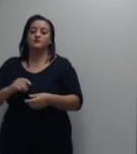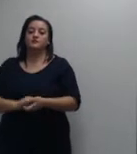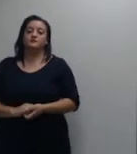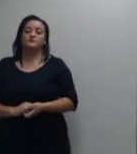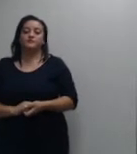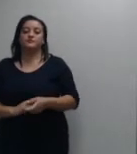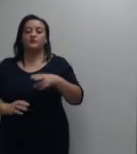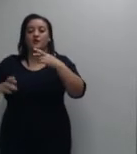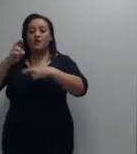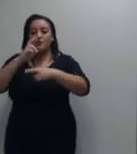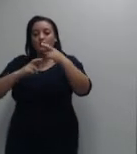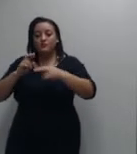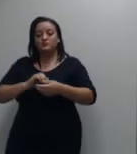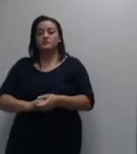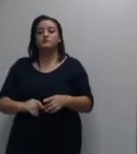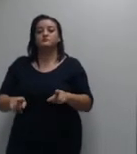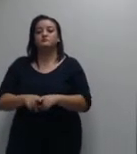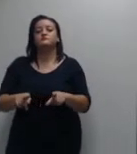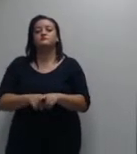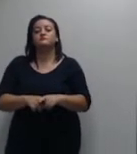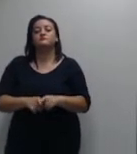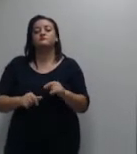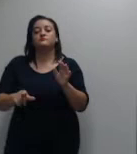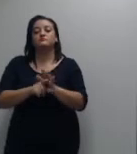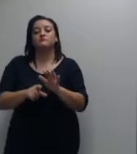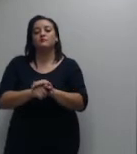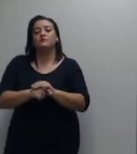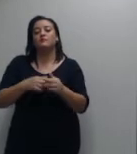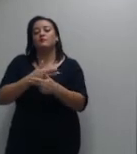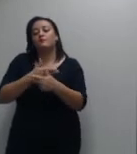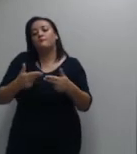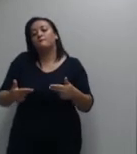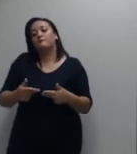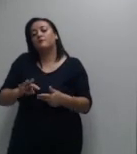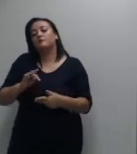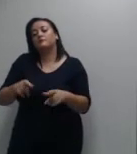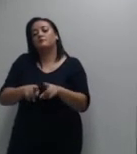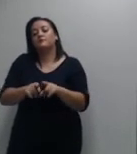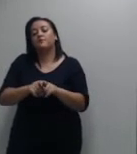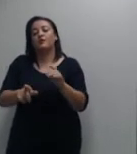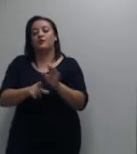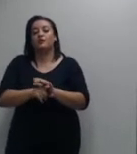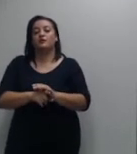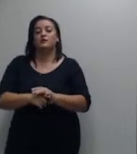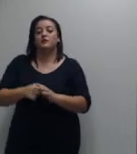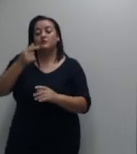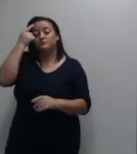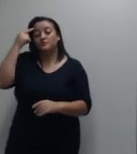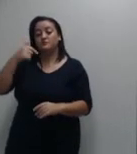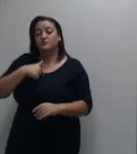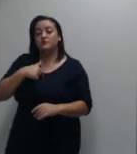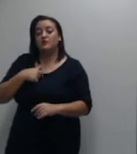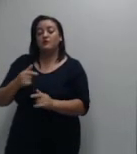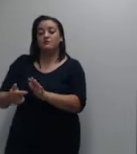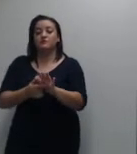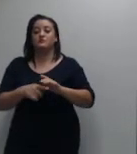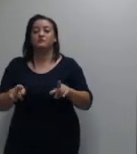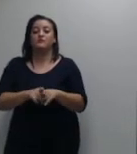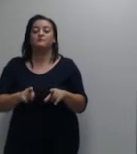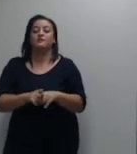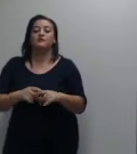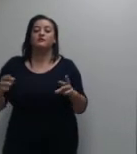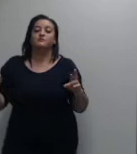verificar a legibilidade aos meios de tutelado pela lei de Regência e nesse sentido eu trouxe também coração